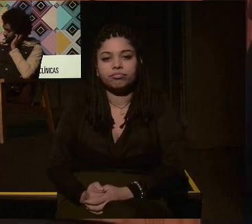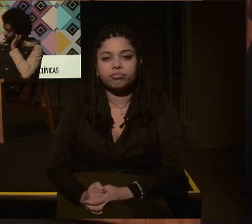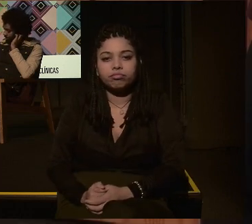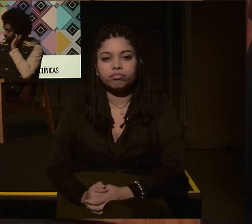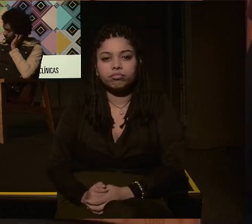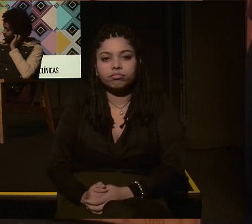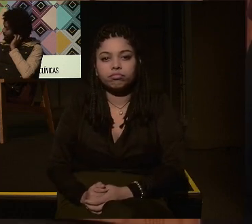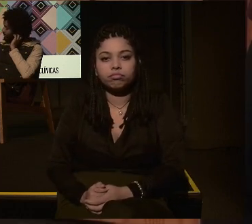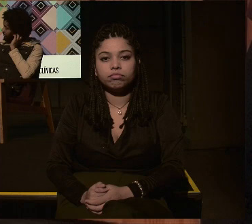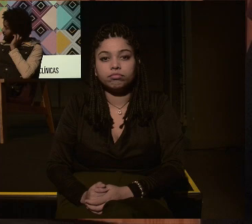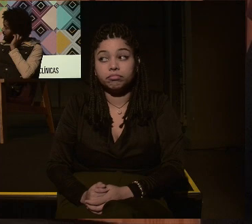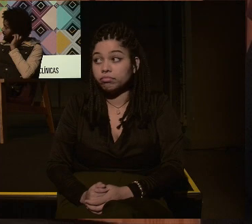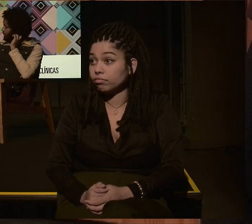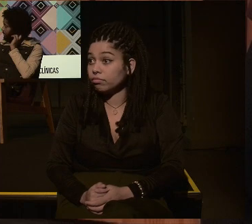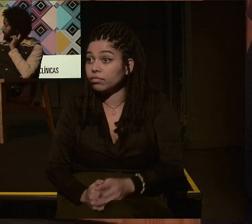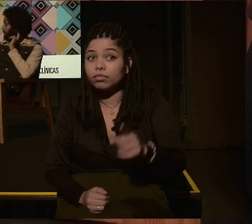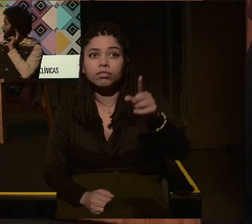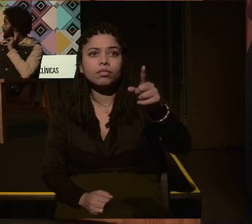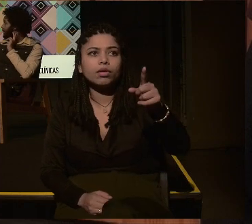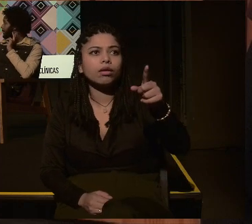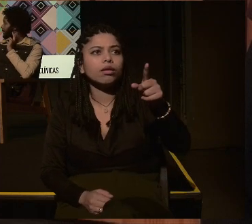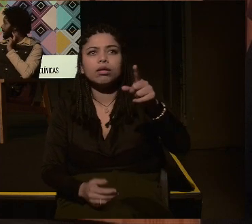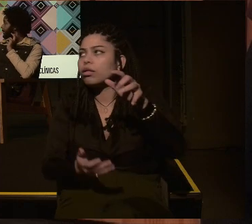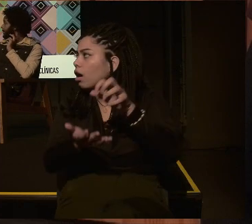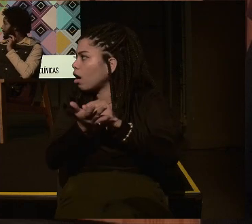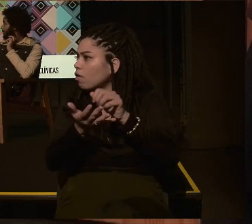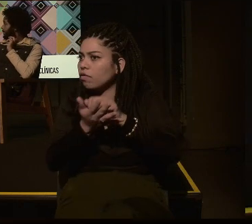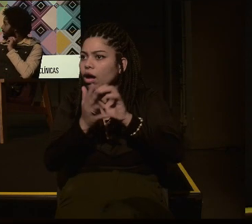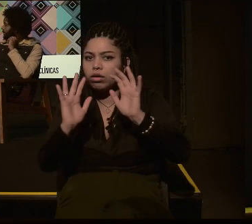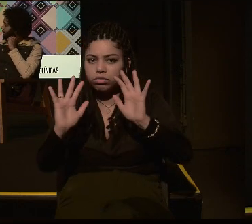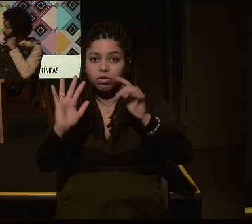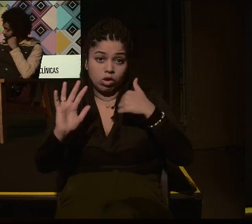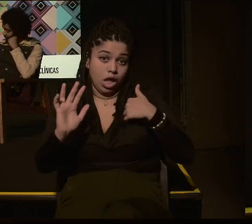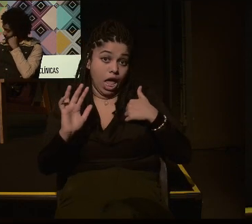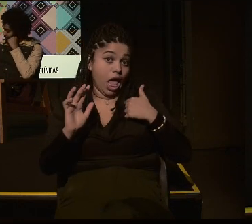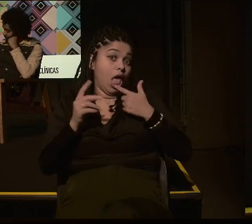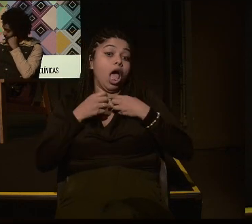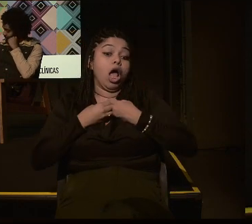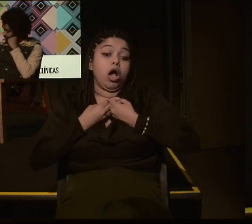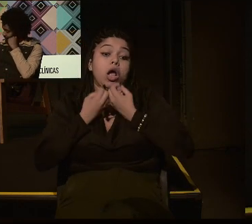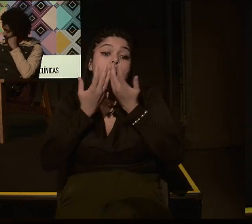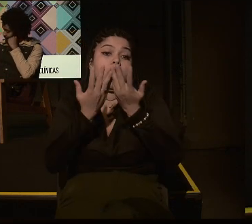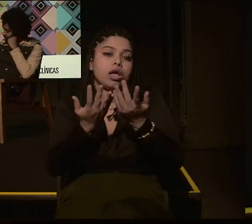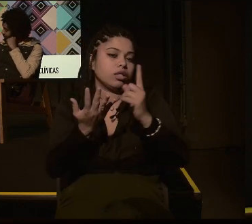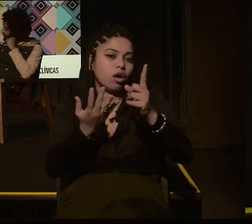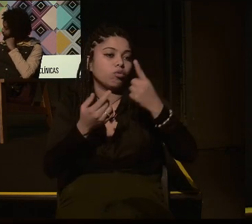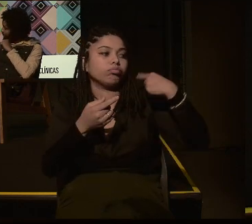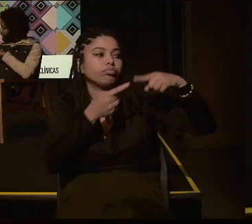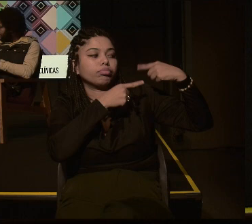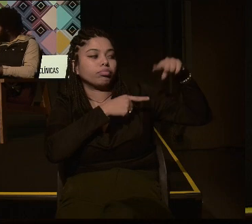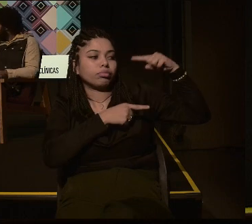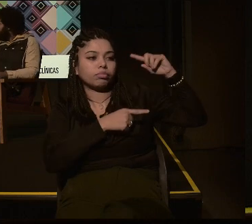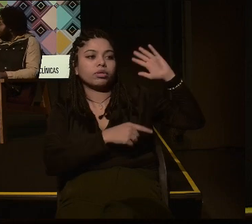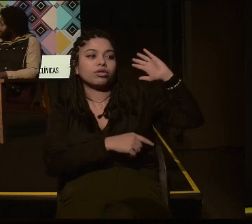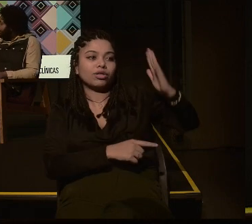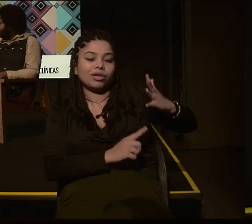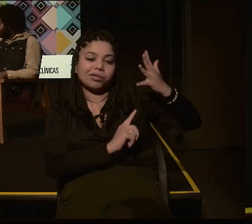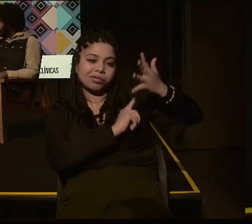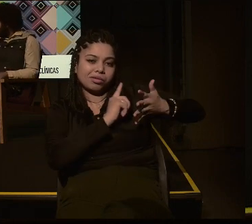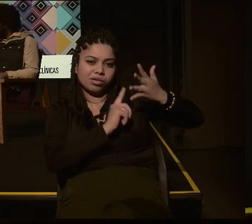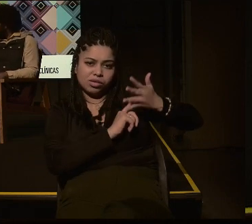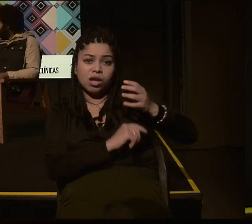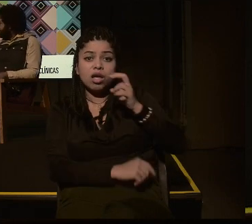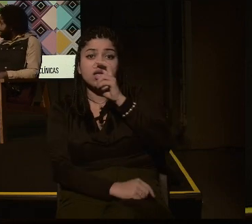Mas está gravando, né? E não sou eu que estou dizendo só. Isso é efeito de mais